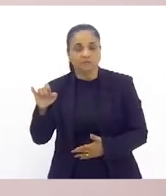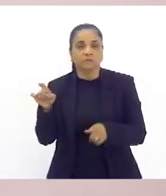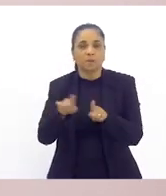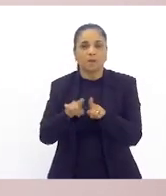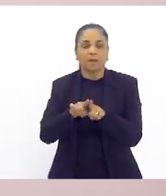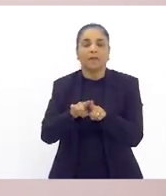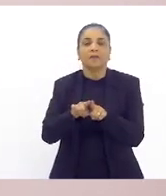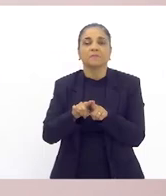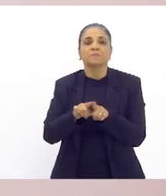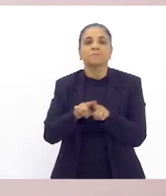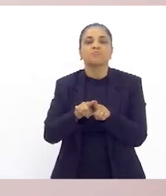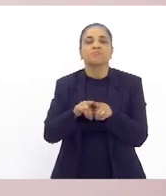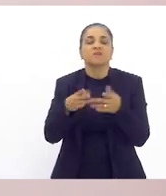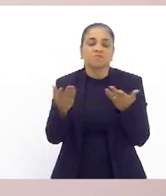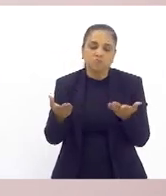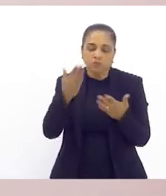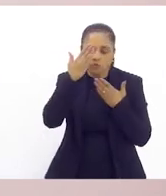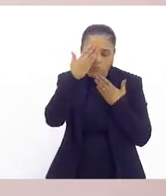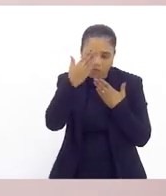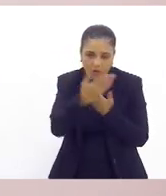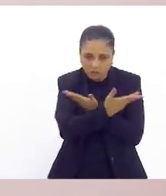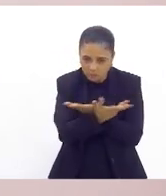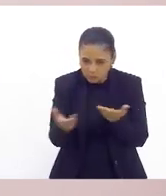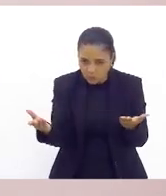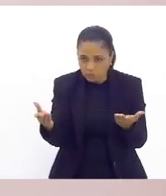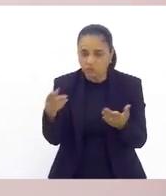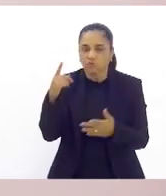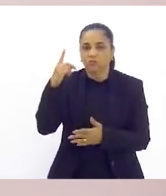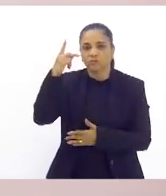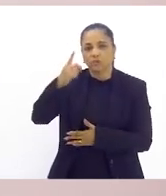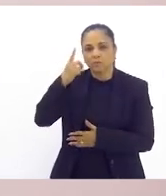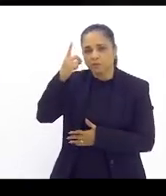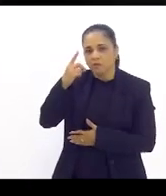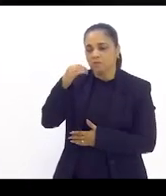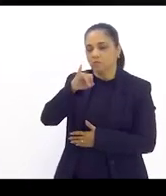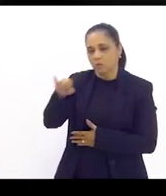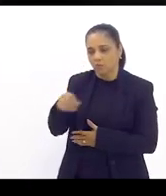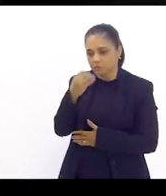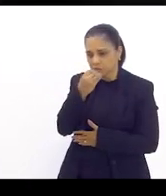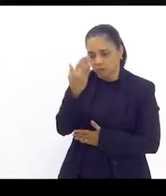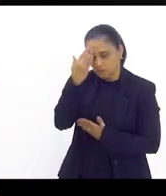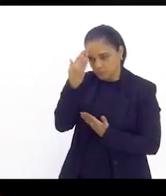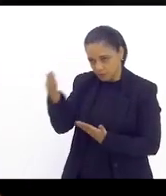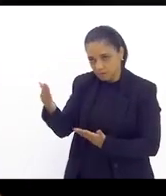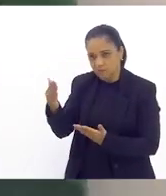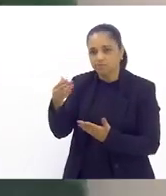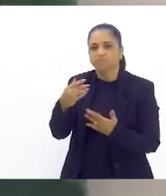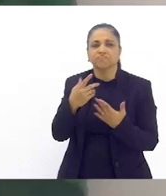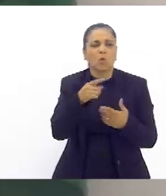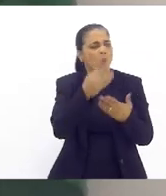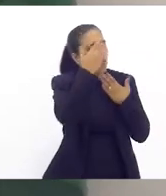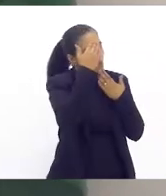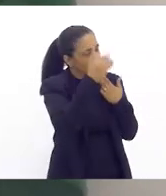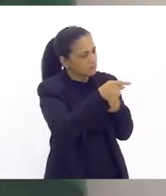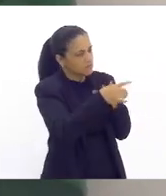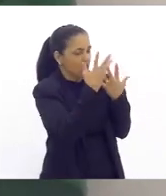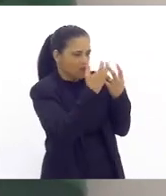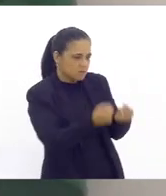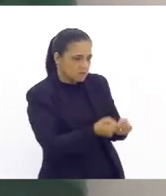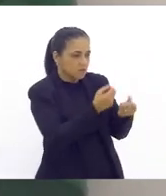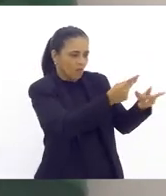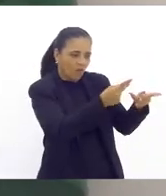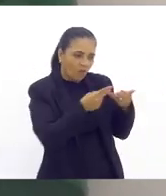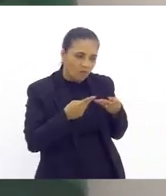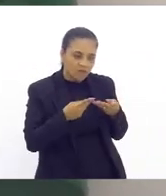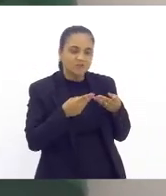então basicamente é isso muito obrigado a todos Obrigado Deputado aí pela oportunidade obrigado você por ter aceitado nosso convite Vereador